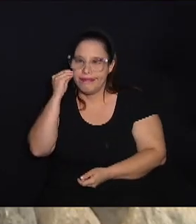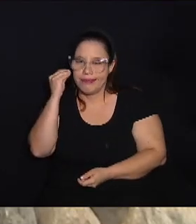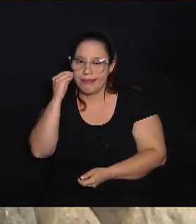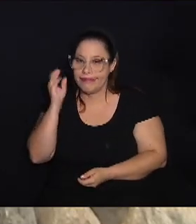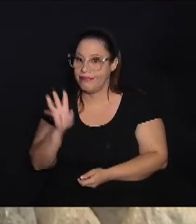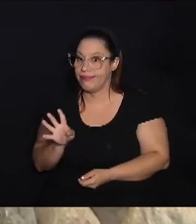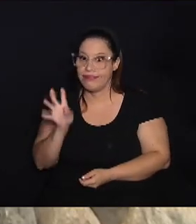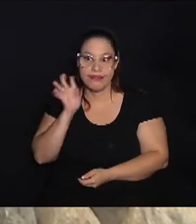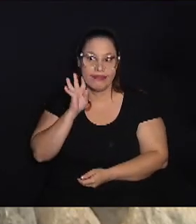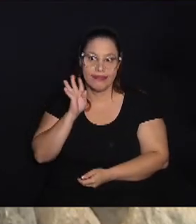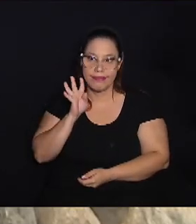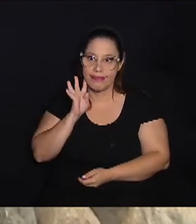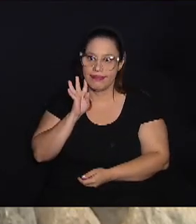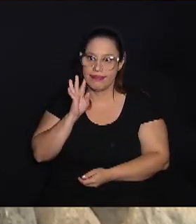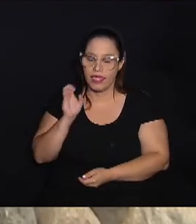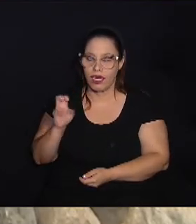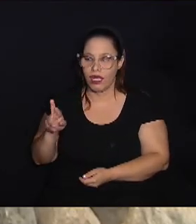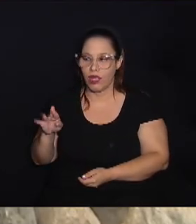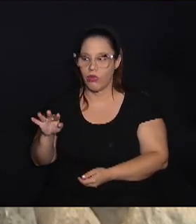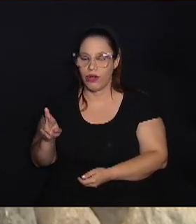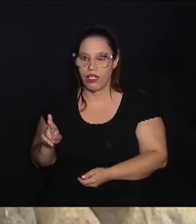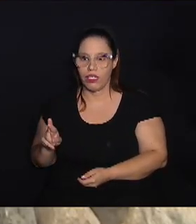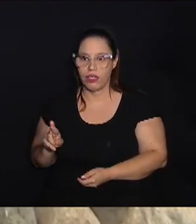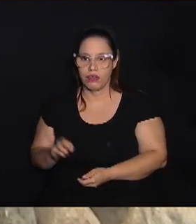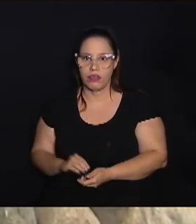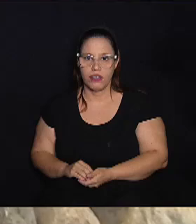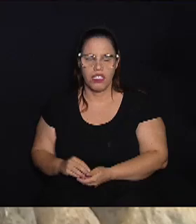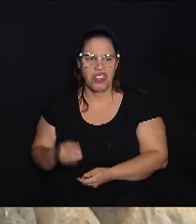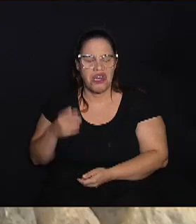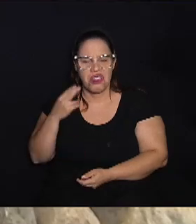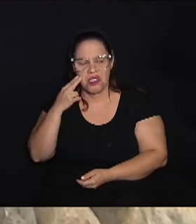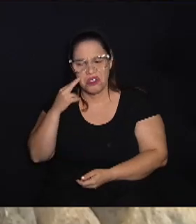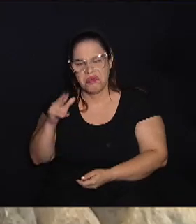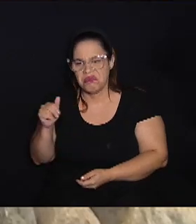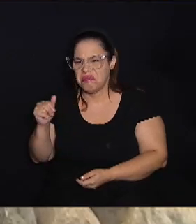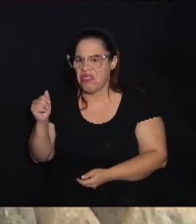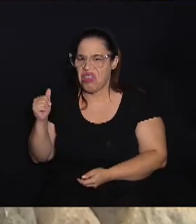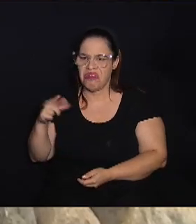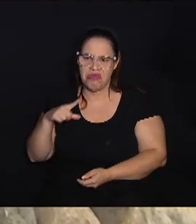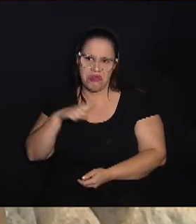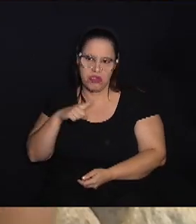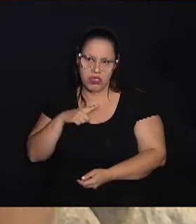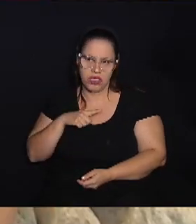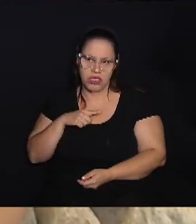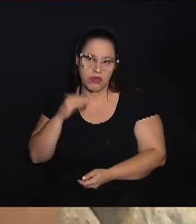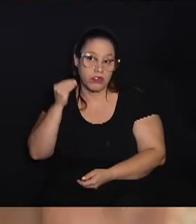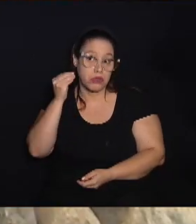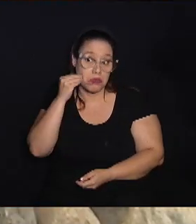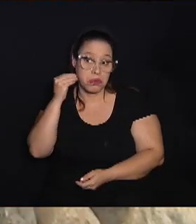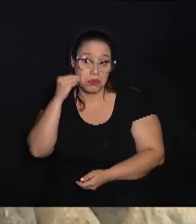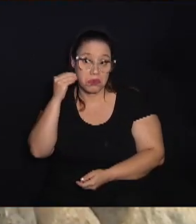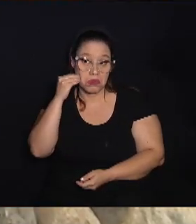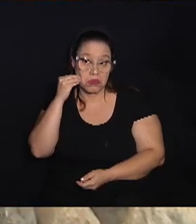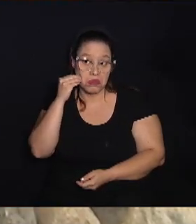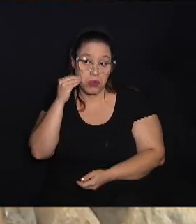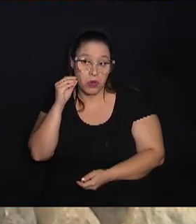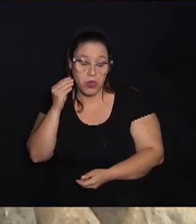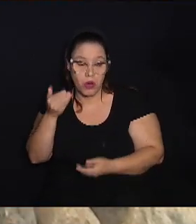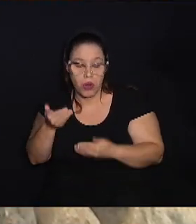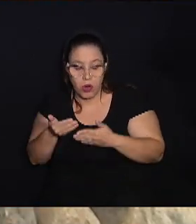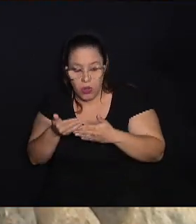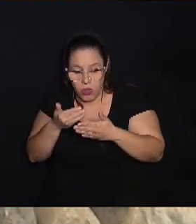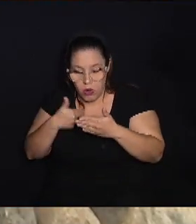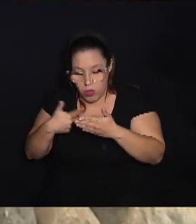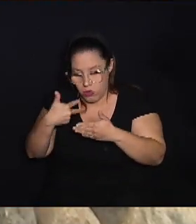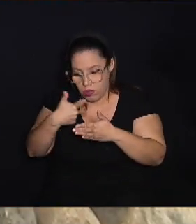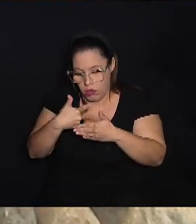teve aqui no Educar, porque é algo que eu nunca tive, sabe? De experimentar como que é atrás das câmeras, como que é